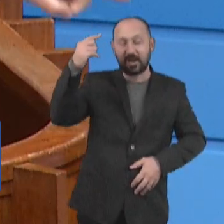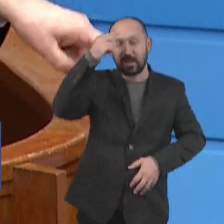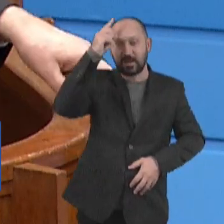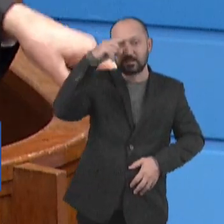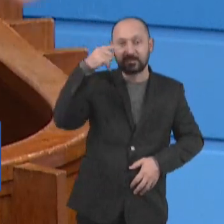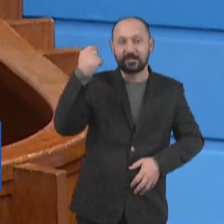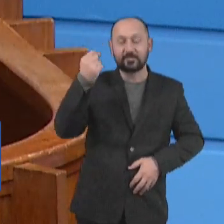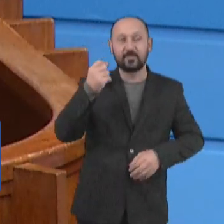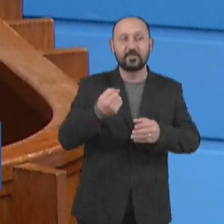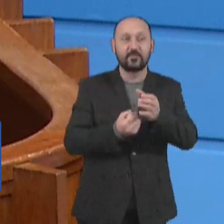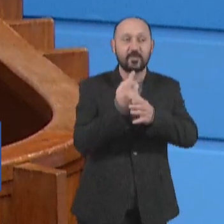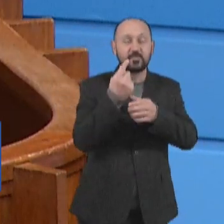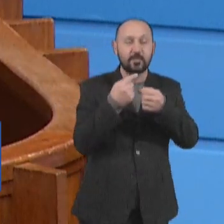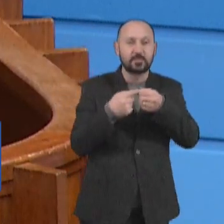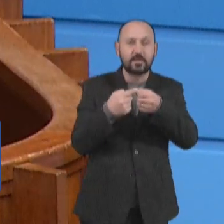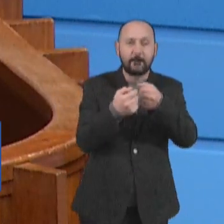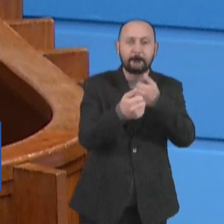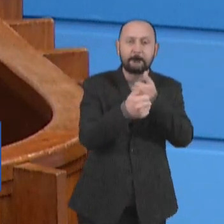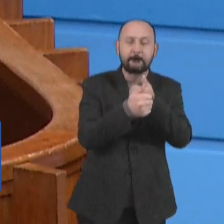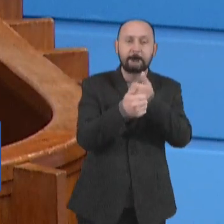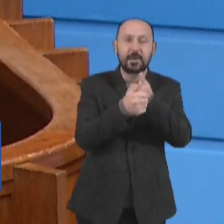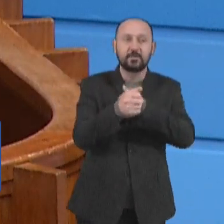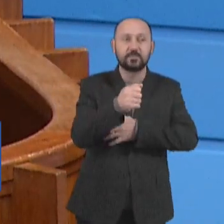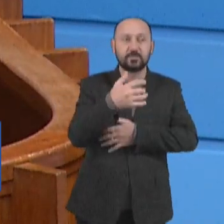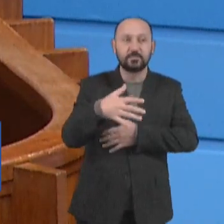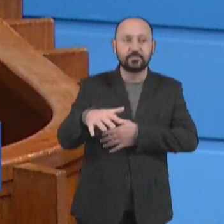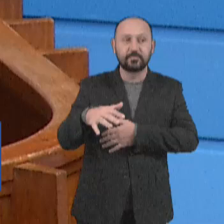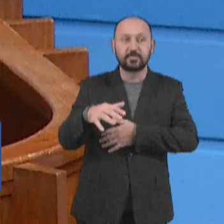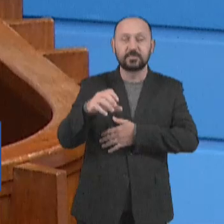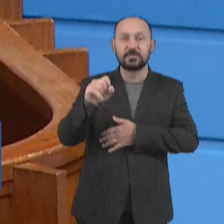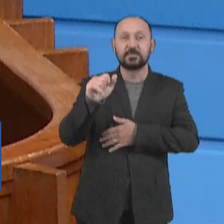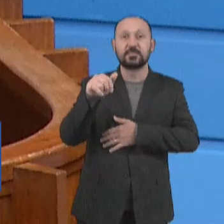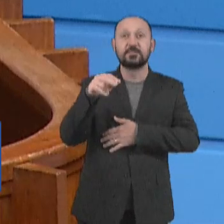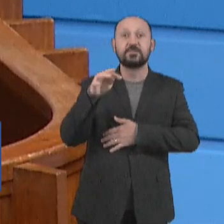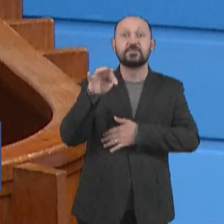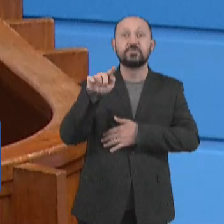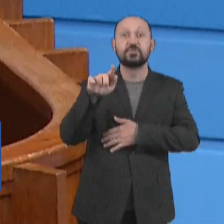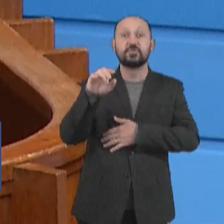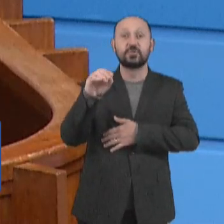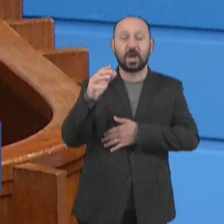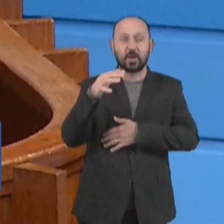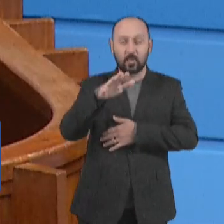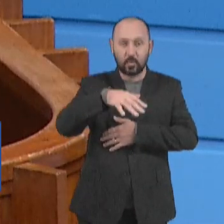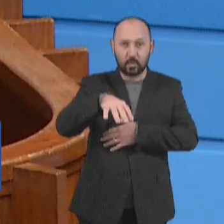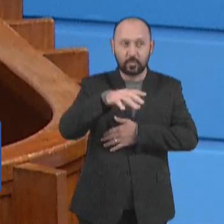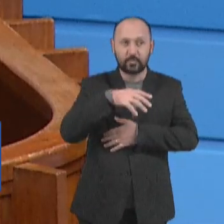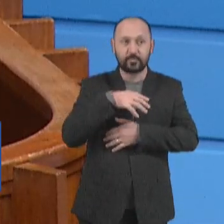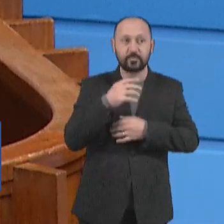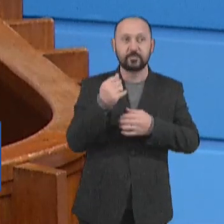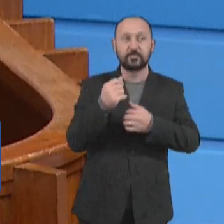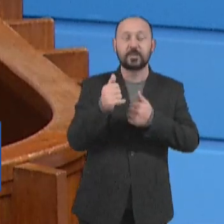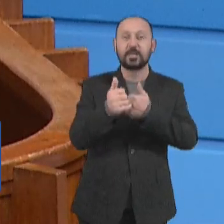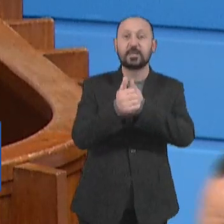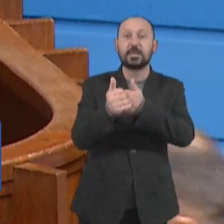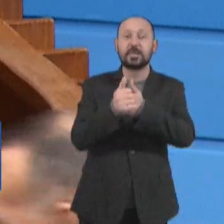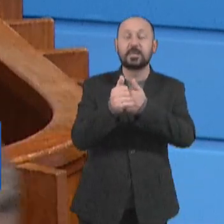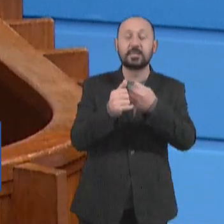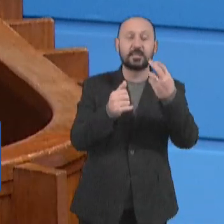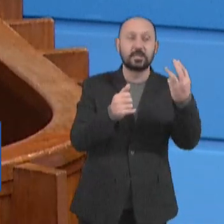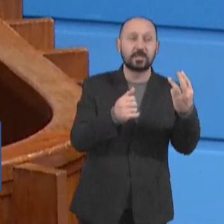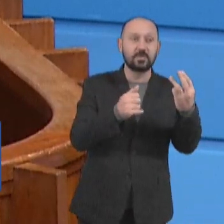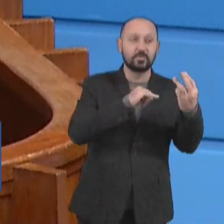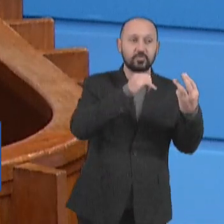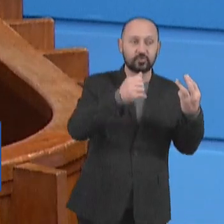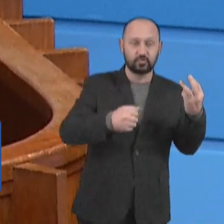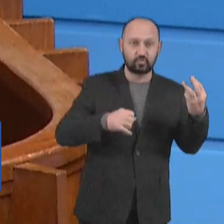Que funda uma pequena cidade próximo de Aquidauana, chamada Santiago de Xerez, né? E 3 reduções jesuíticas.